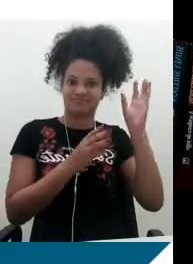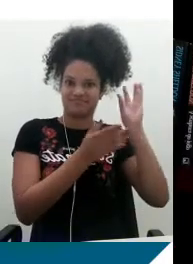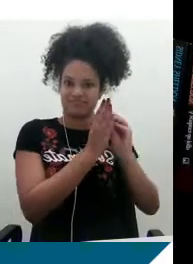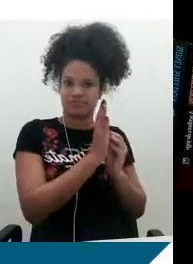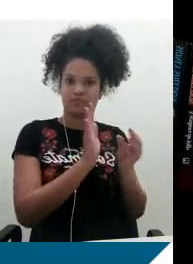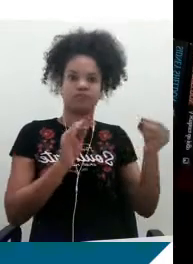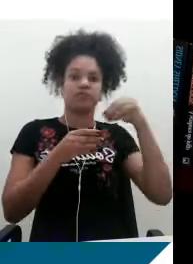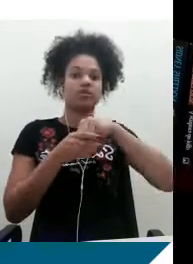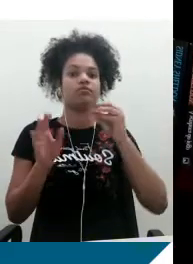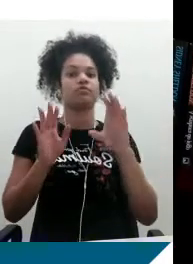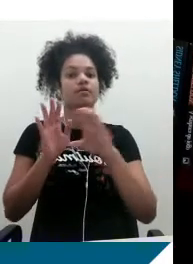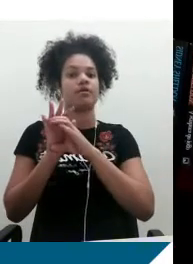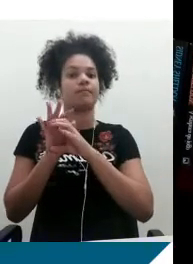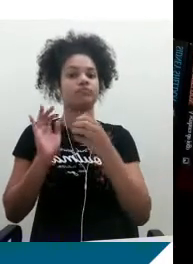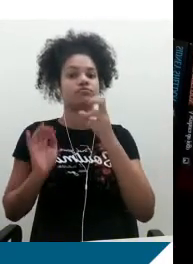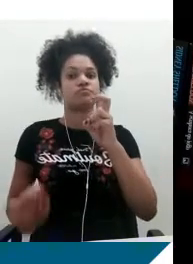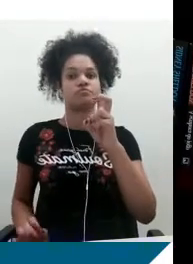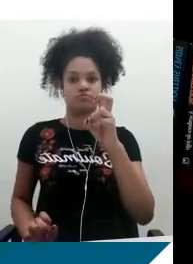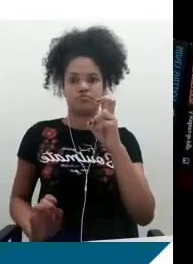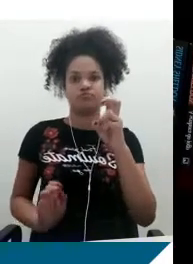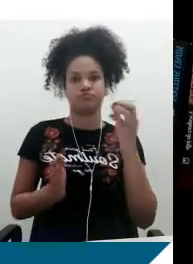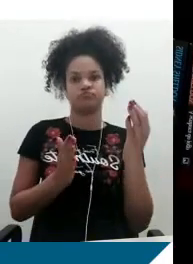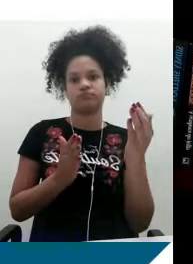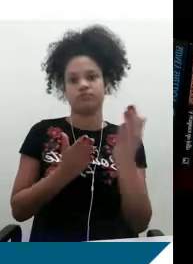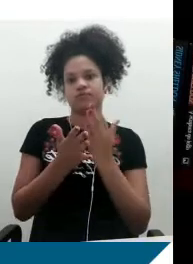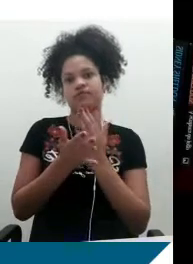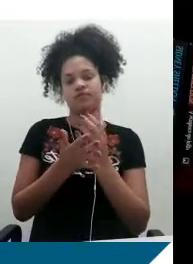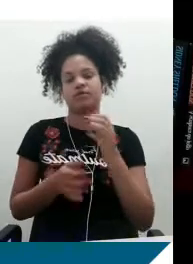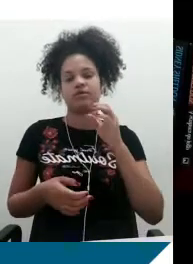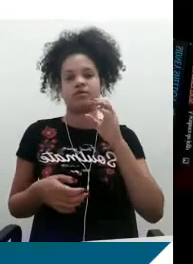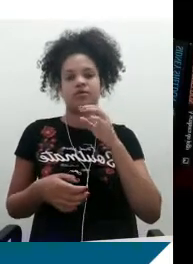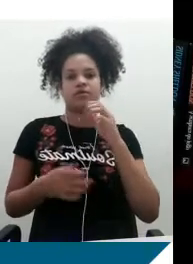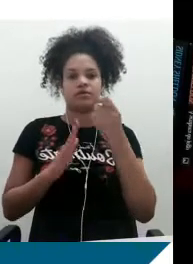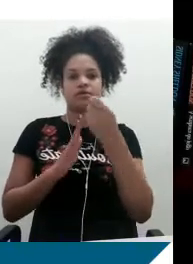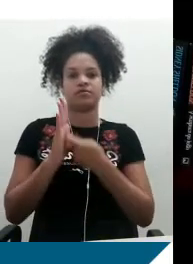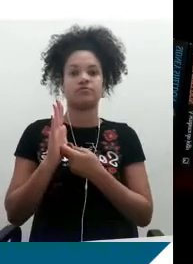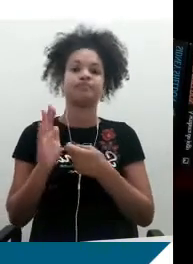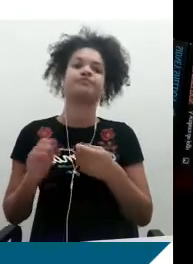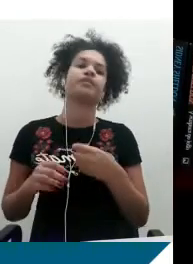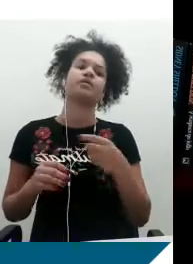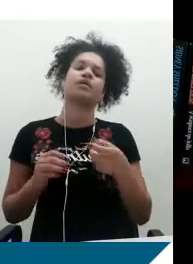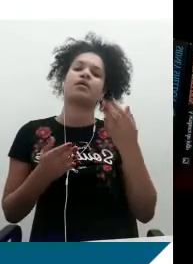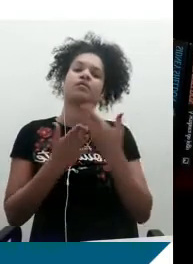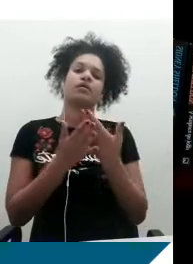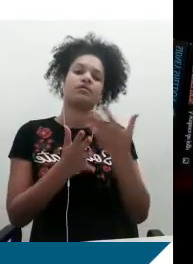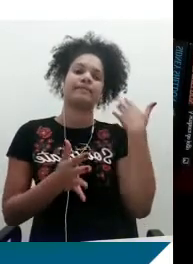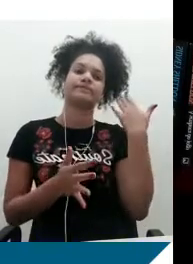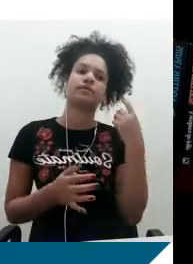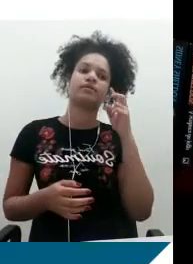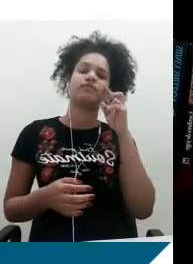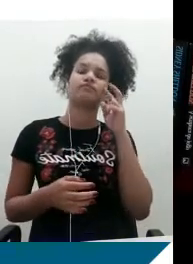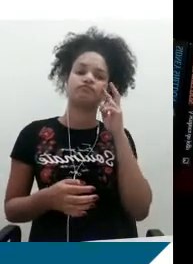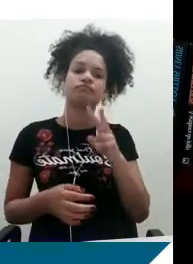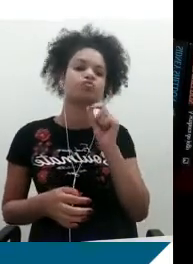no capítulo 5 da apostila de redação. Na última aula, nós vimos o que é a introdução, qual a sua função dentro